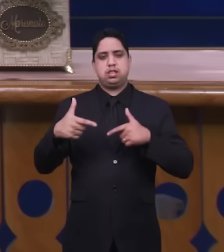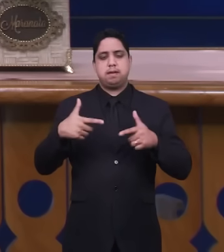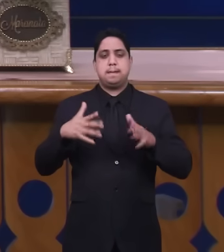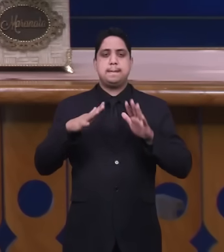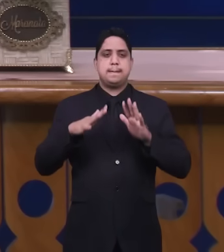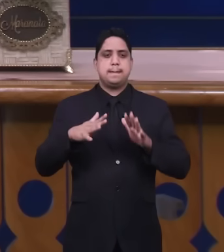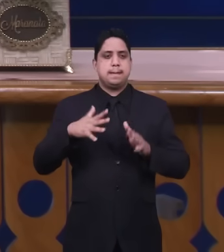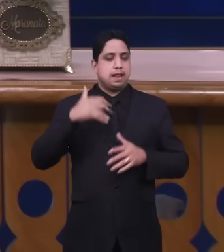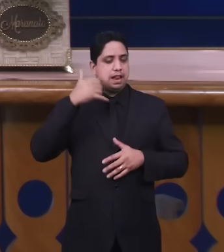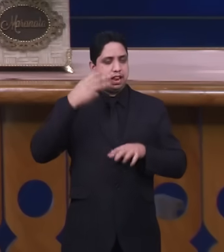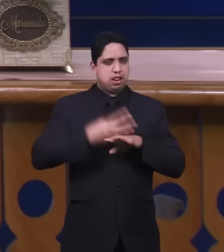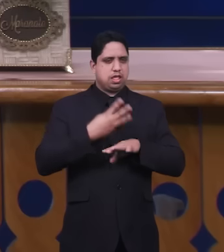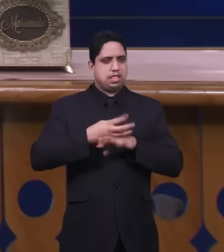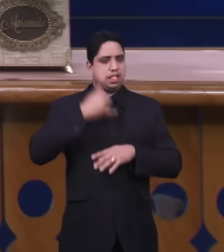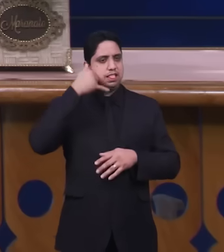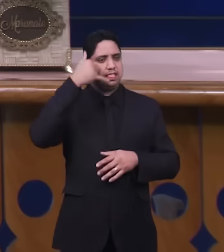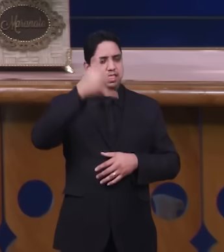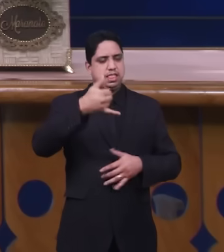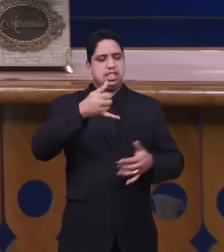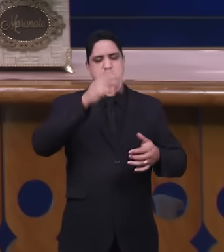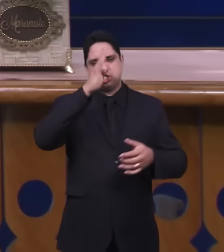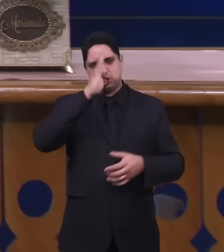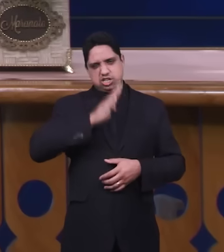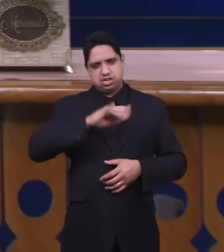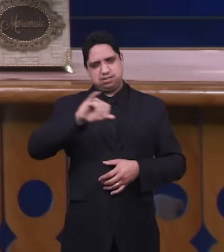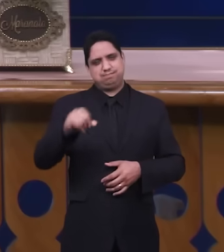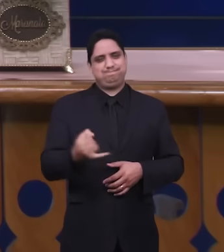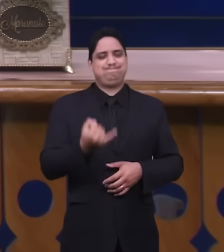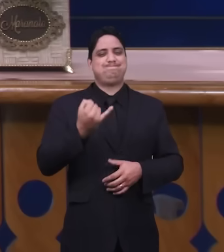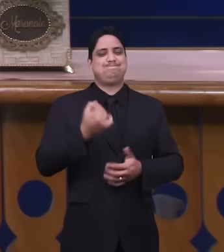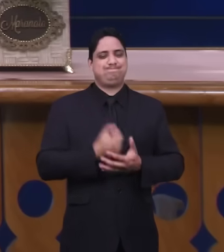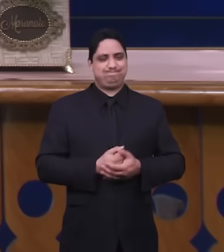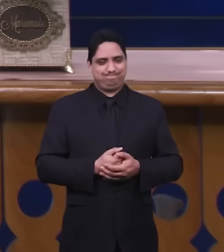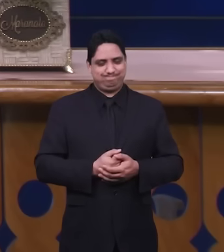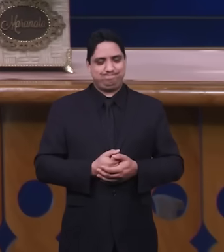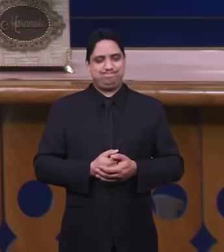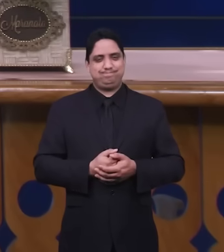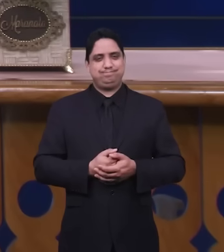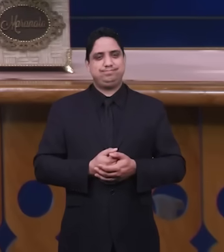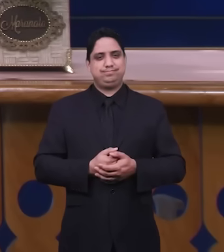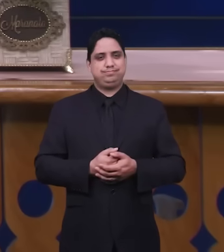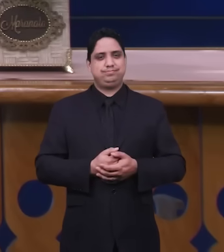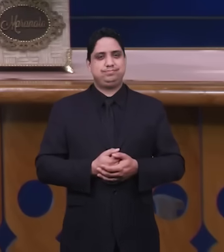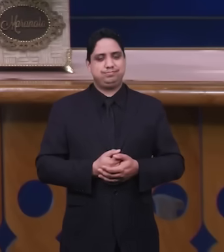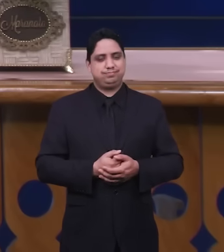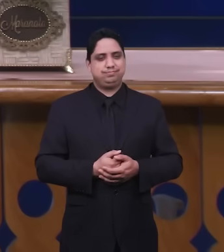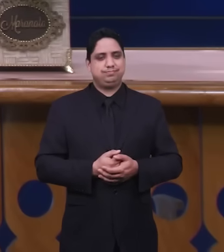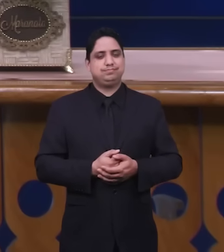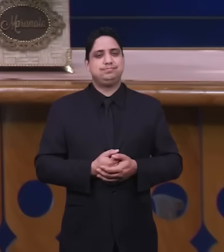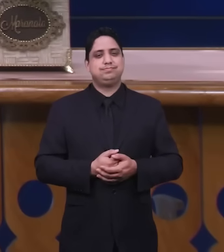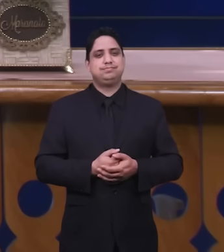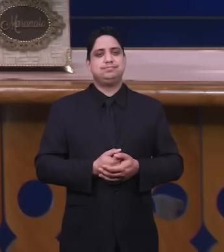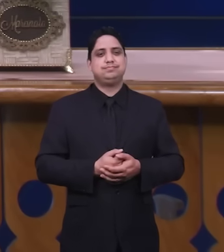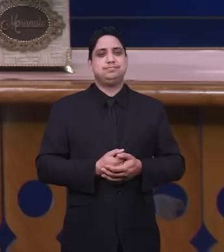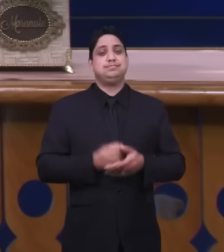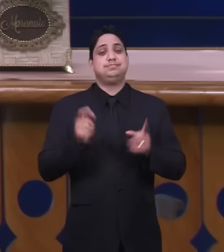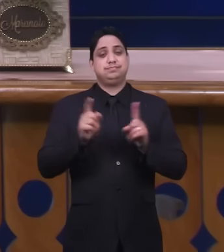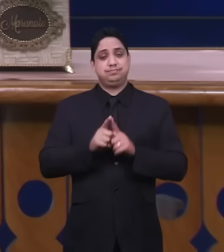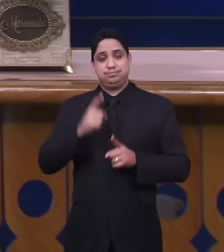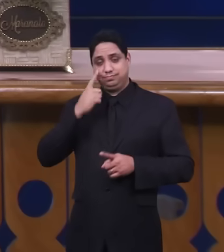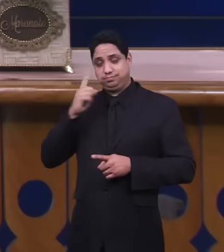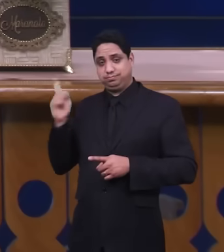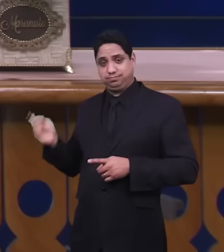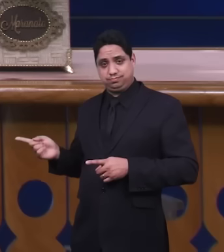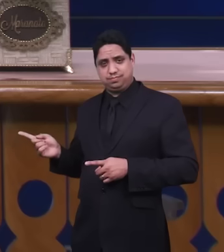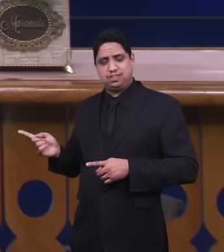serviço, ligação via WhatsApp para aquelas pessoas que moram no exterior, podem também fazer uso desse recurso gratuitamente. E ainda,